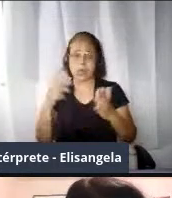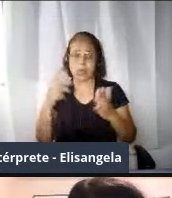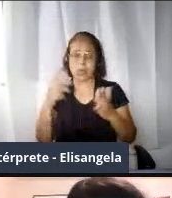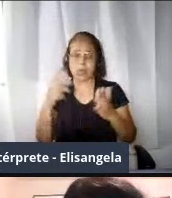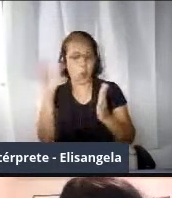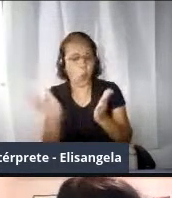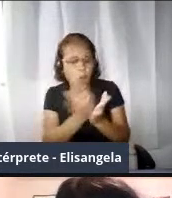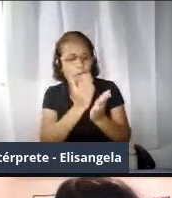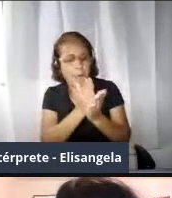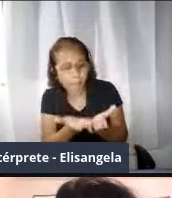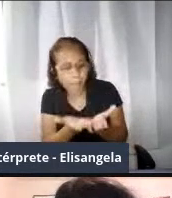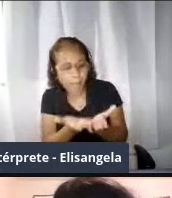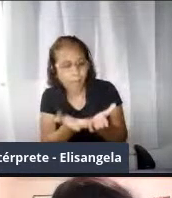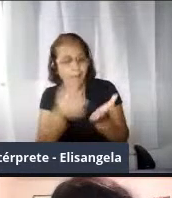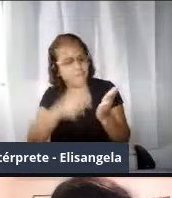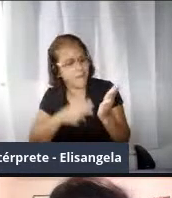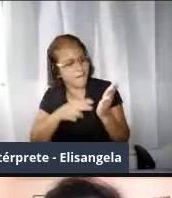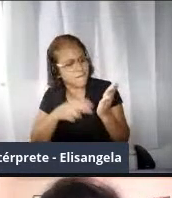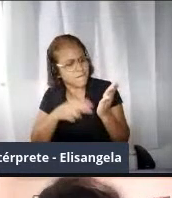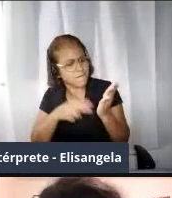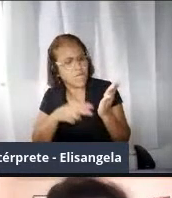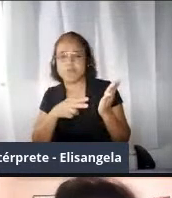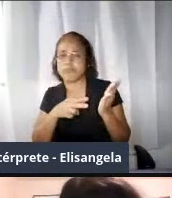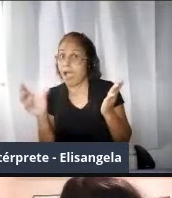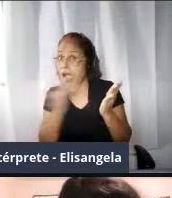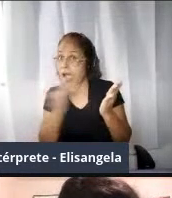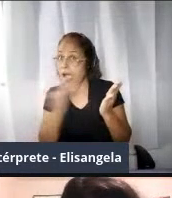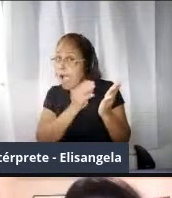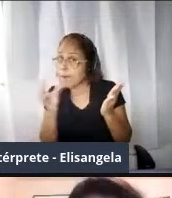então não produzi muita coisa sobre isso, mas